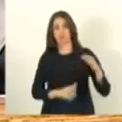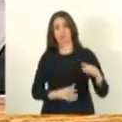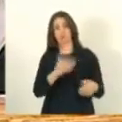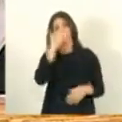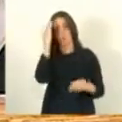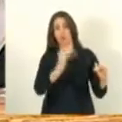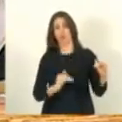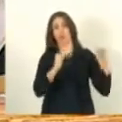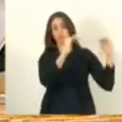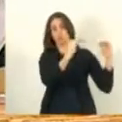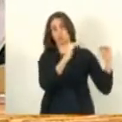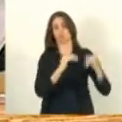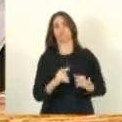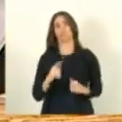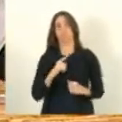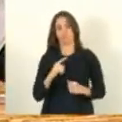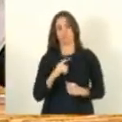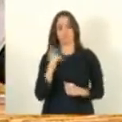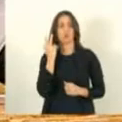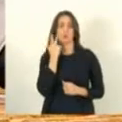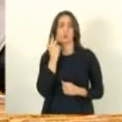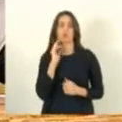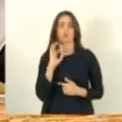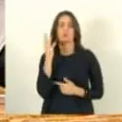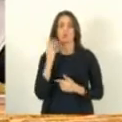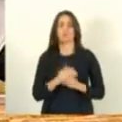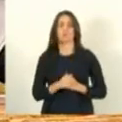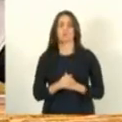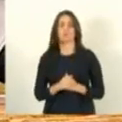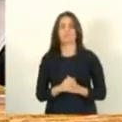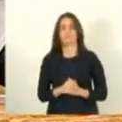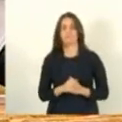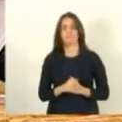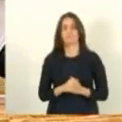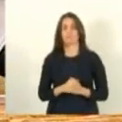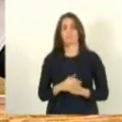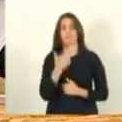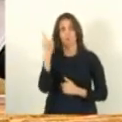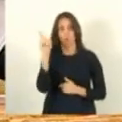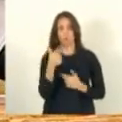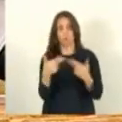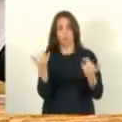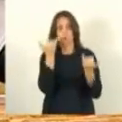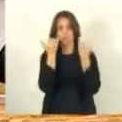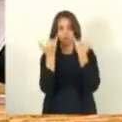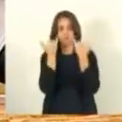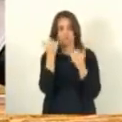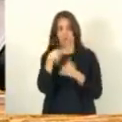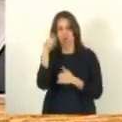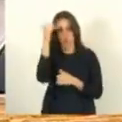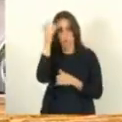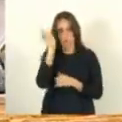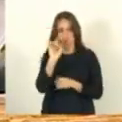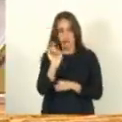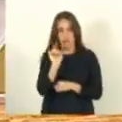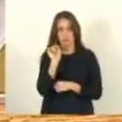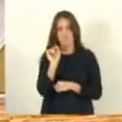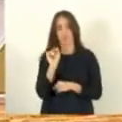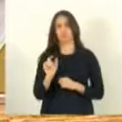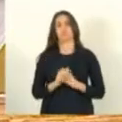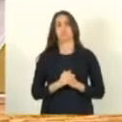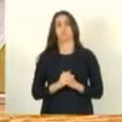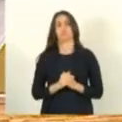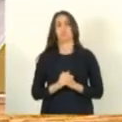adultos. Isso é muito comum. Um outro fator que às vezes as pessoas não sabem, deputado Rafael, é que